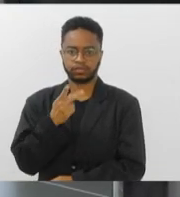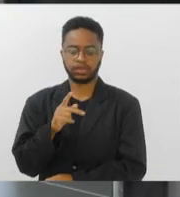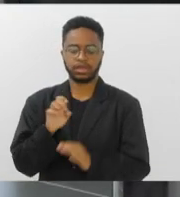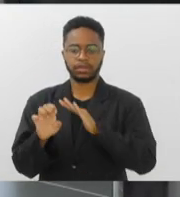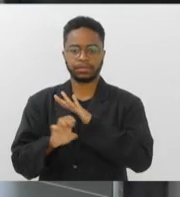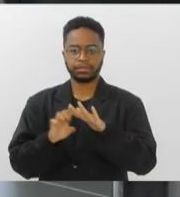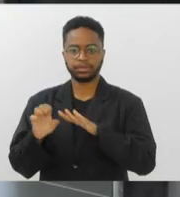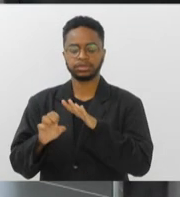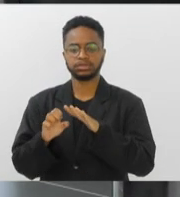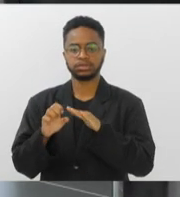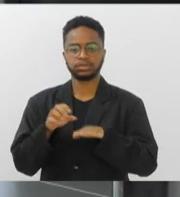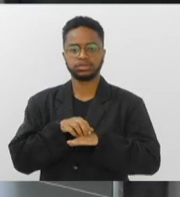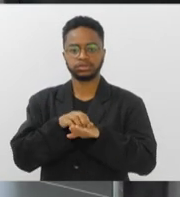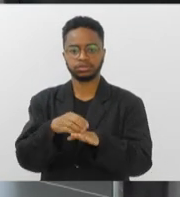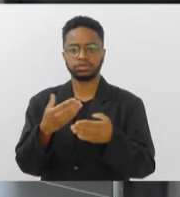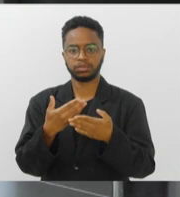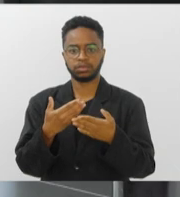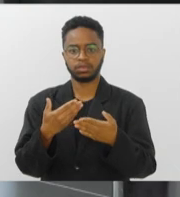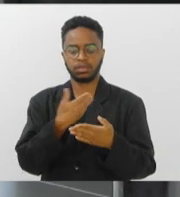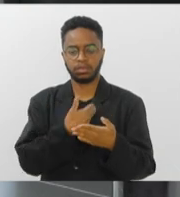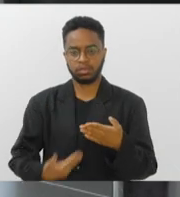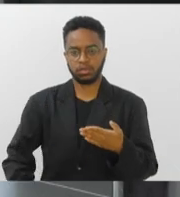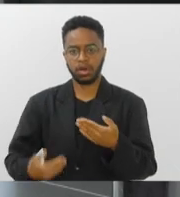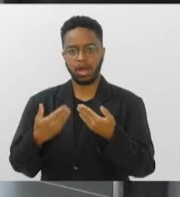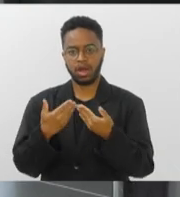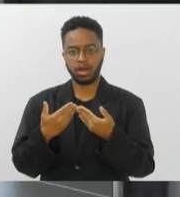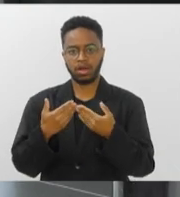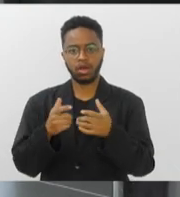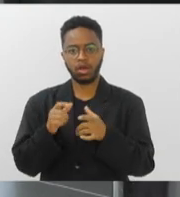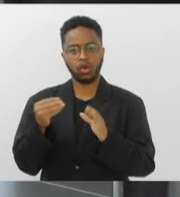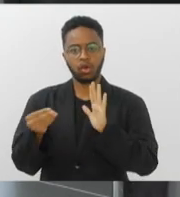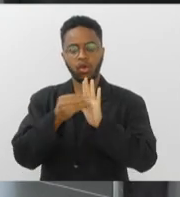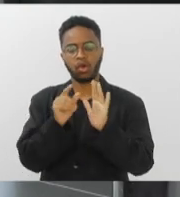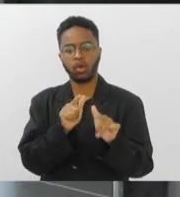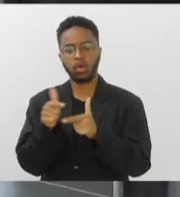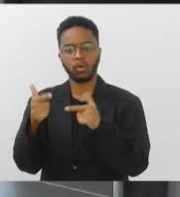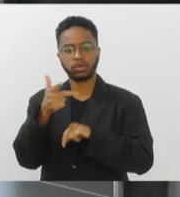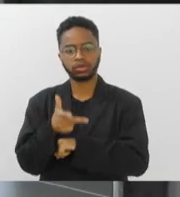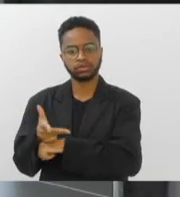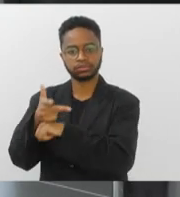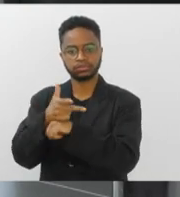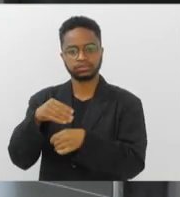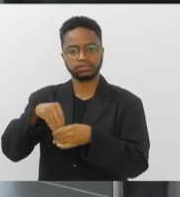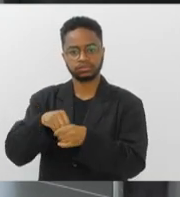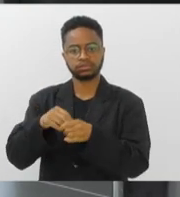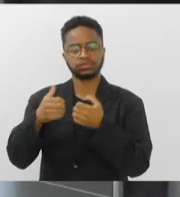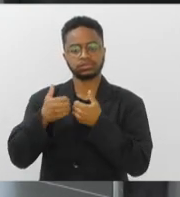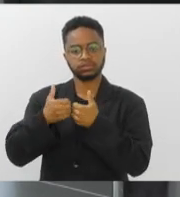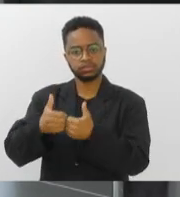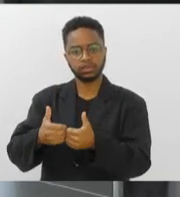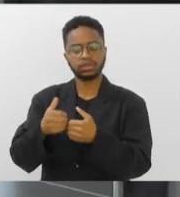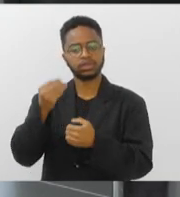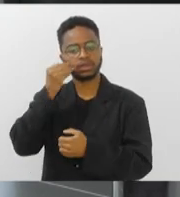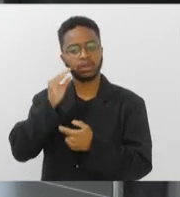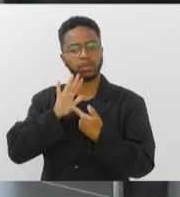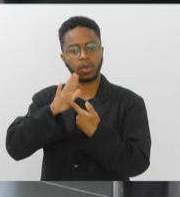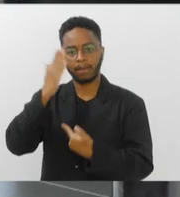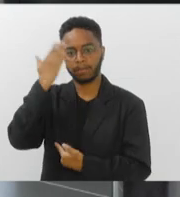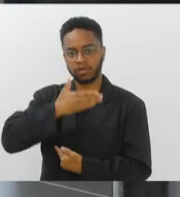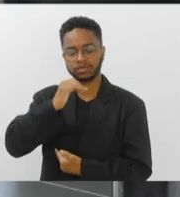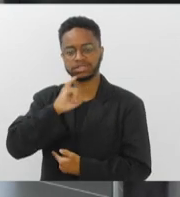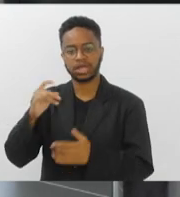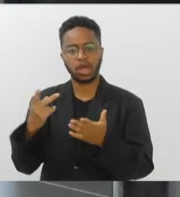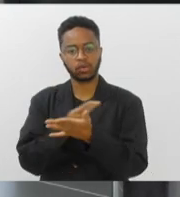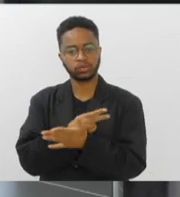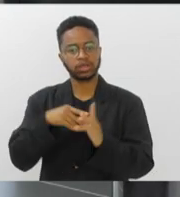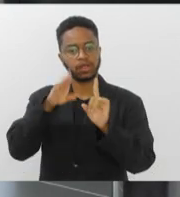públicos estaduais ampliem o número de câmeras de monitoramento em partes específicas do transporte, a fim de registrar e fornecer provas para casos de violência física, assédio